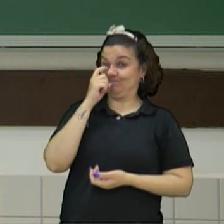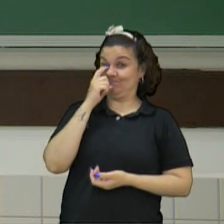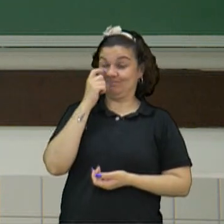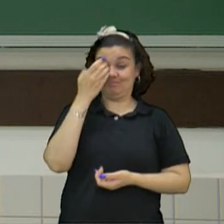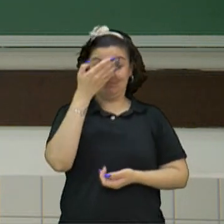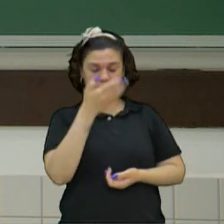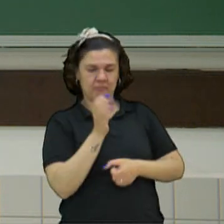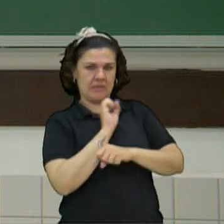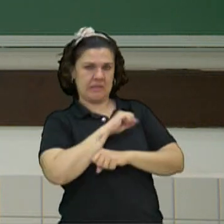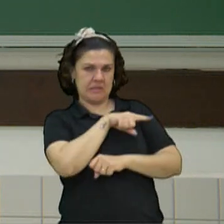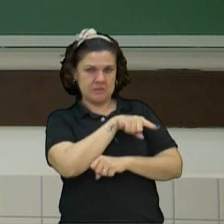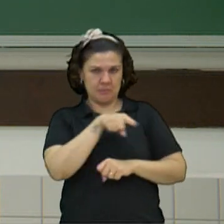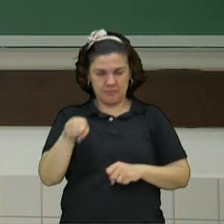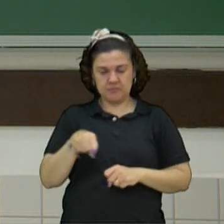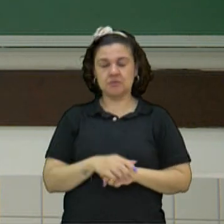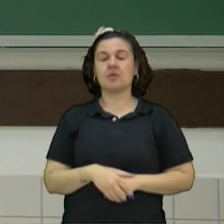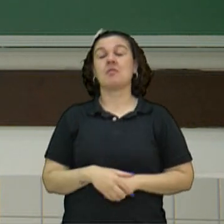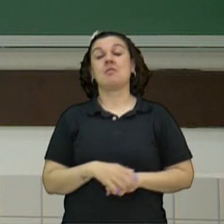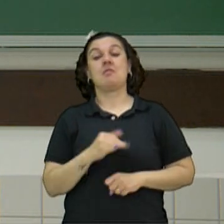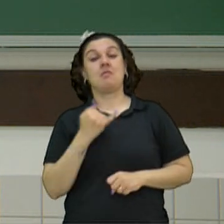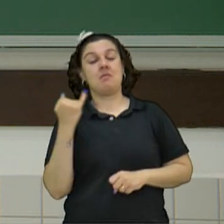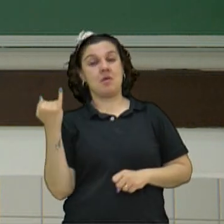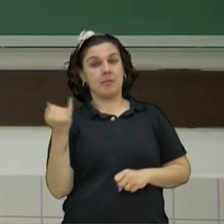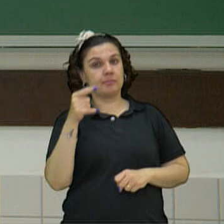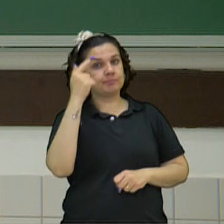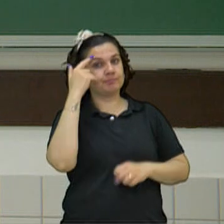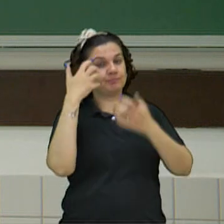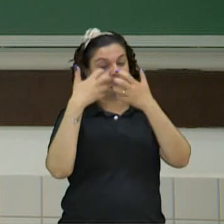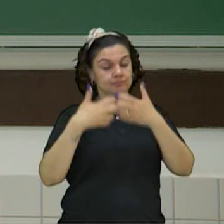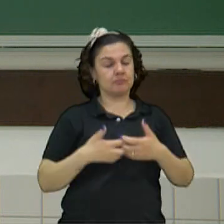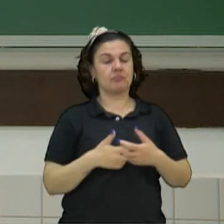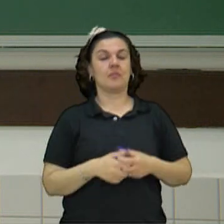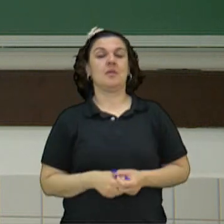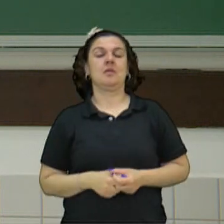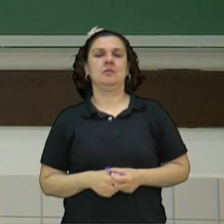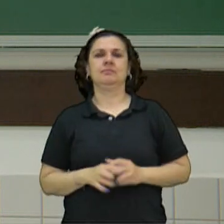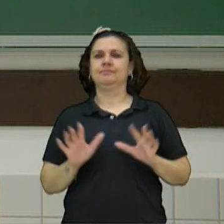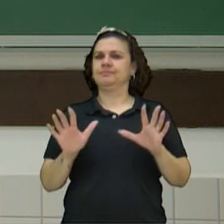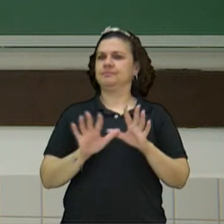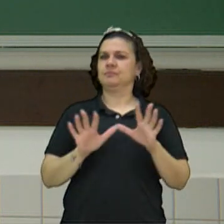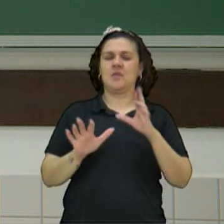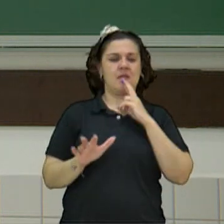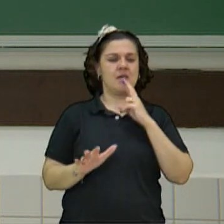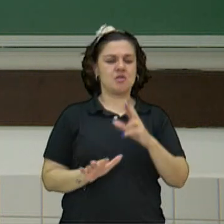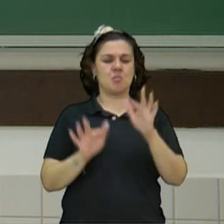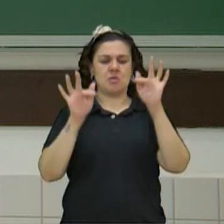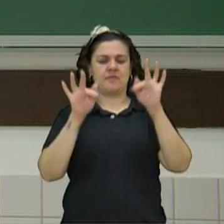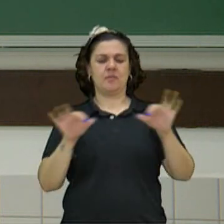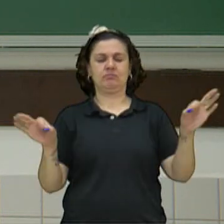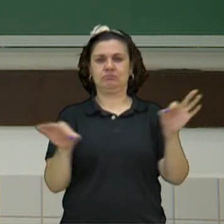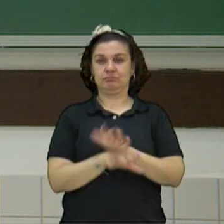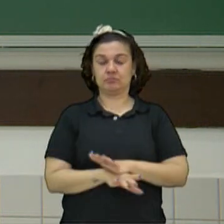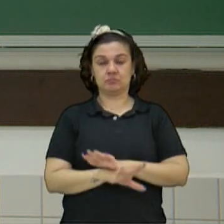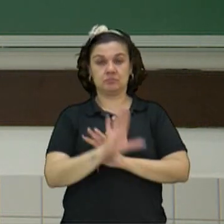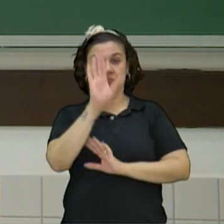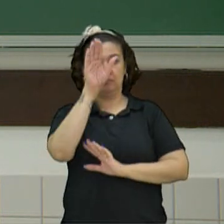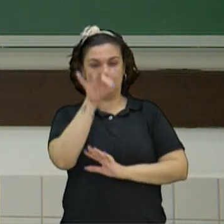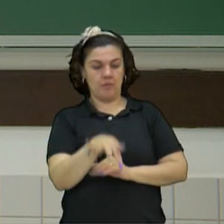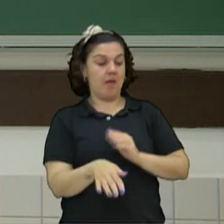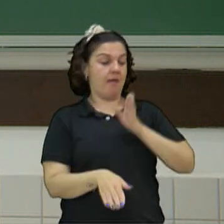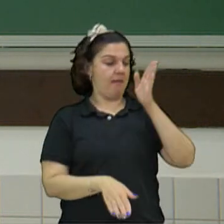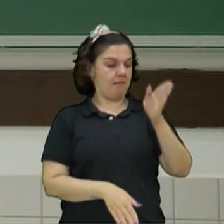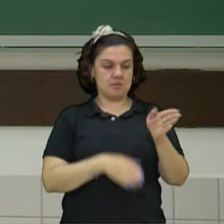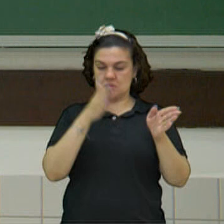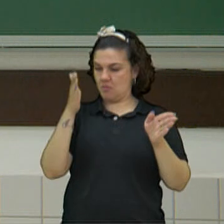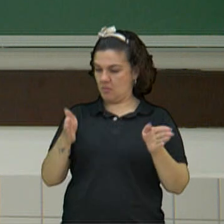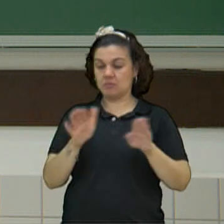Esta provocação que eu estou fazendo é importante que você pense, certo? Não existe uma resposta fechada para esta linha ou para